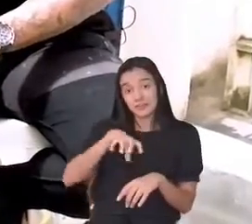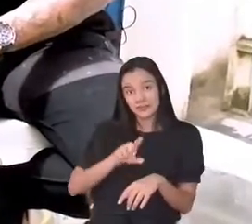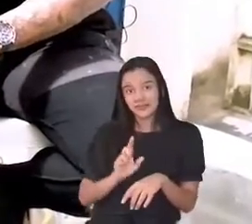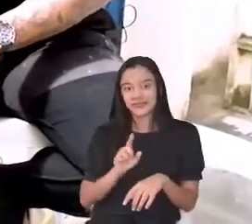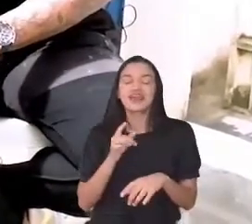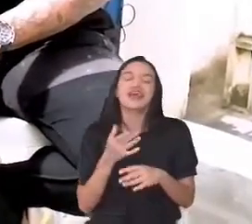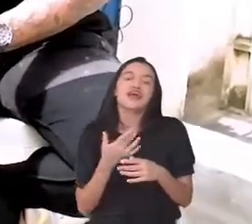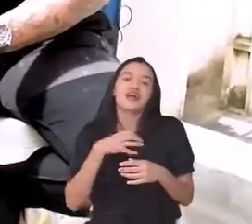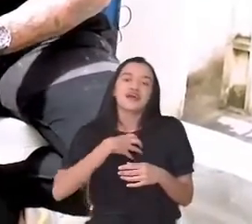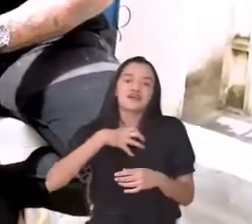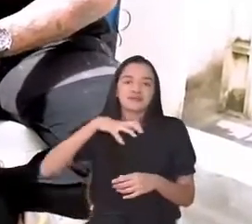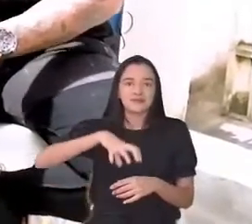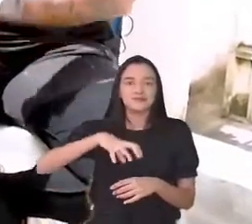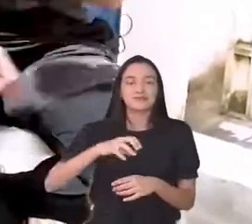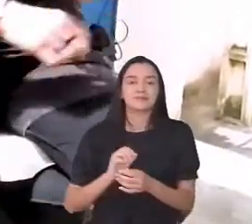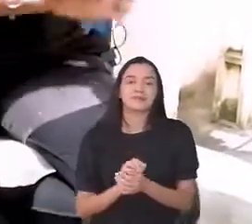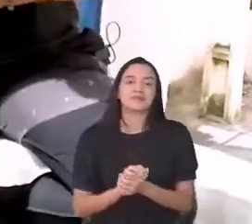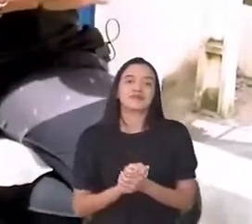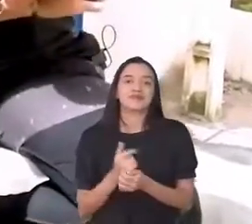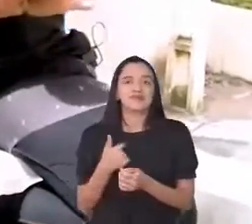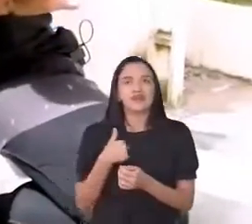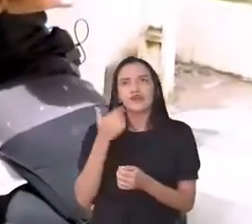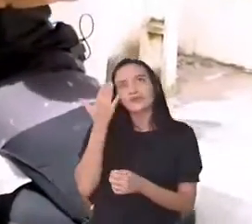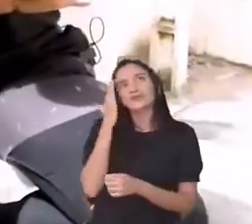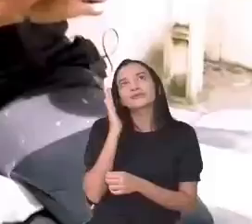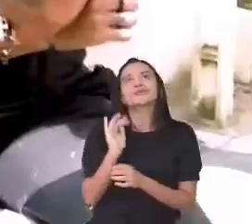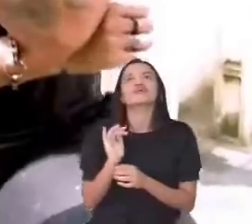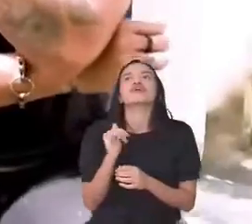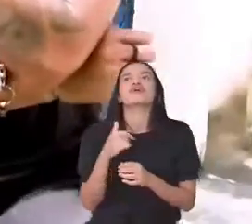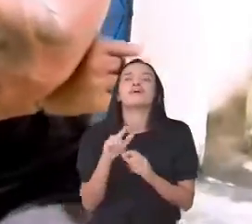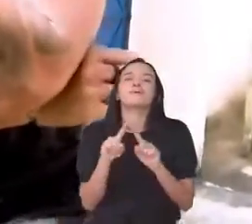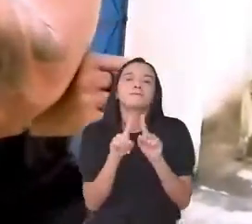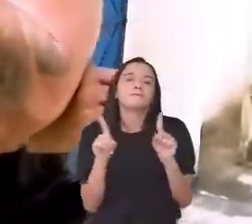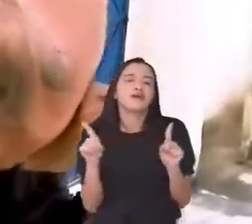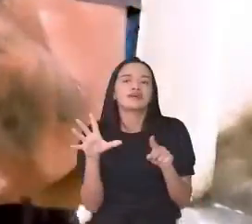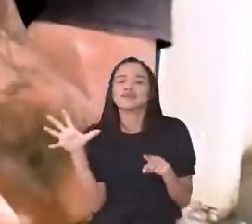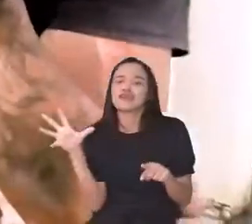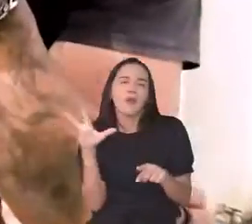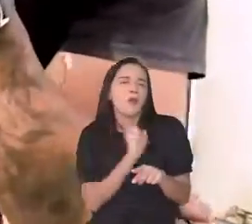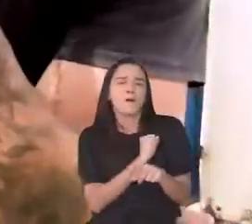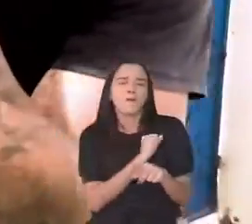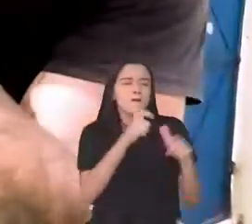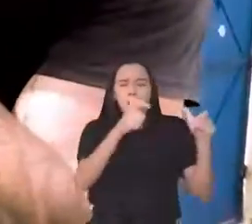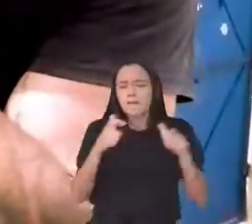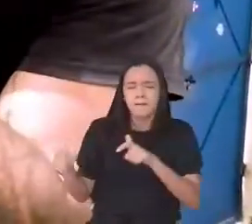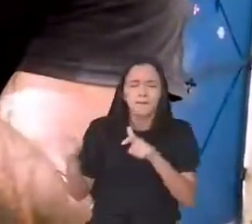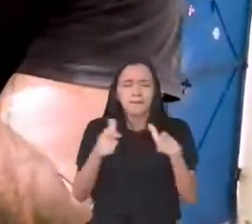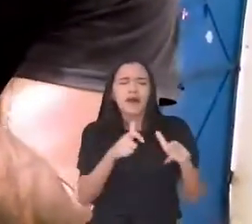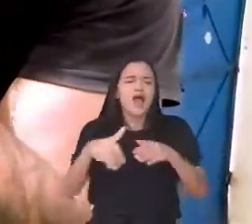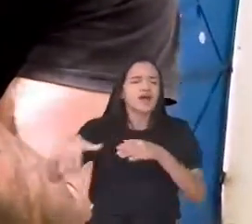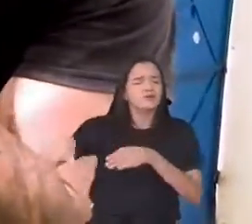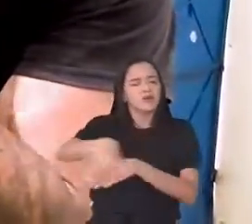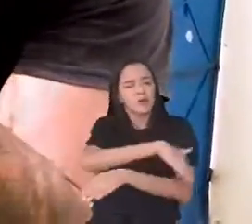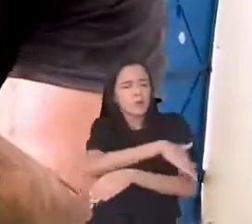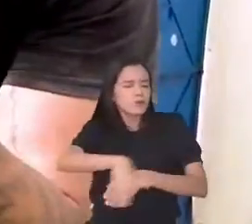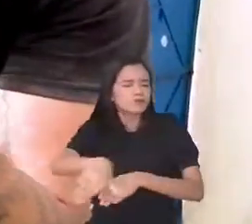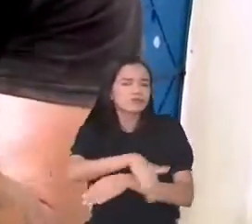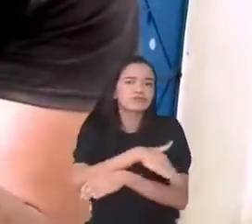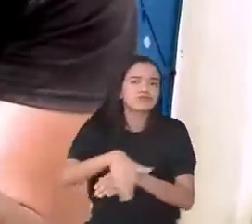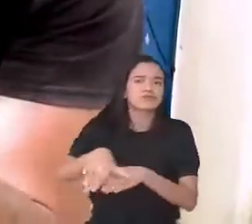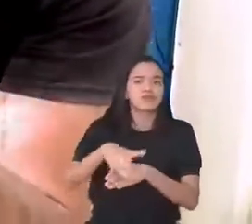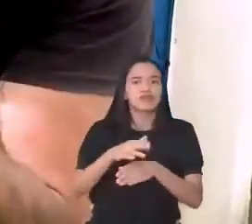pesado Peguei. agora, né? E eu sei lá, eu ando por todos os cantos, gosto de todos os cantos, eu gosto de andar pela rua, eu ando pelas ruas,